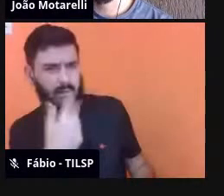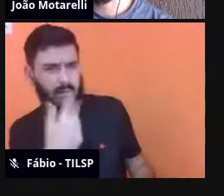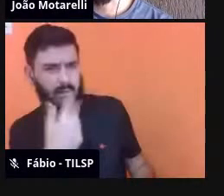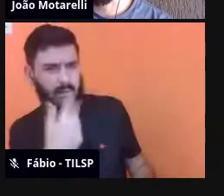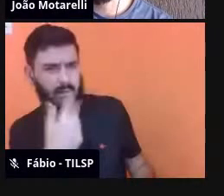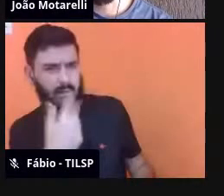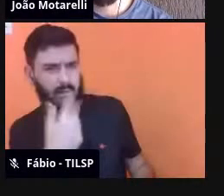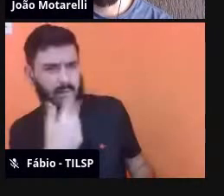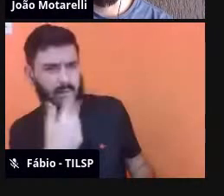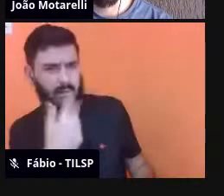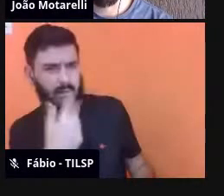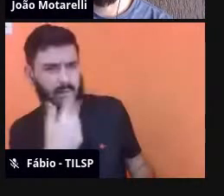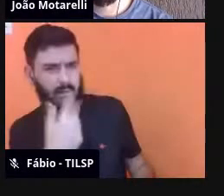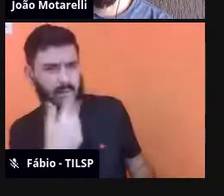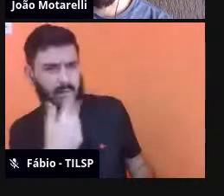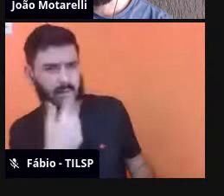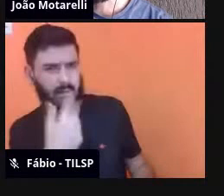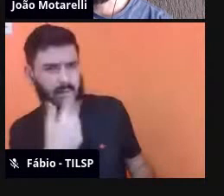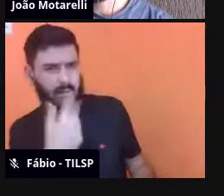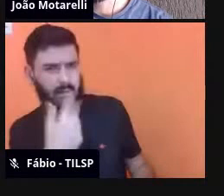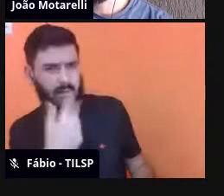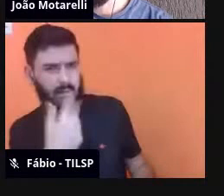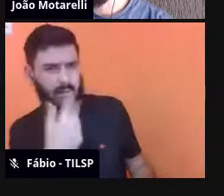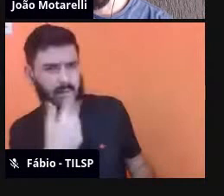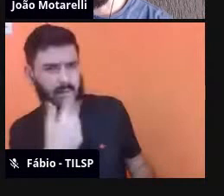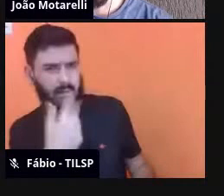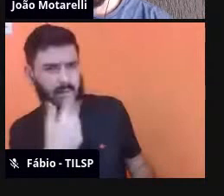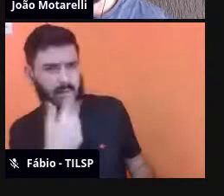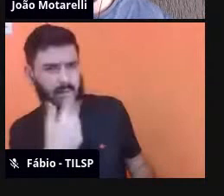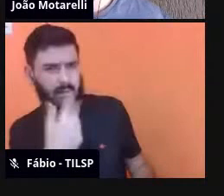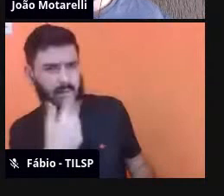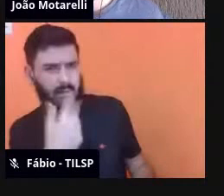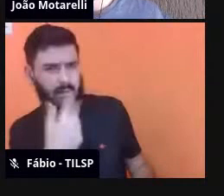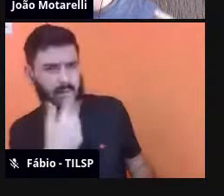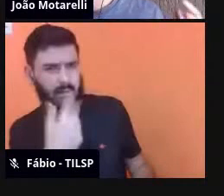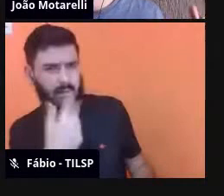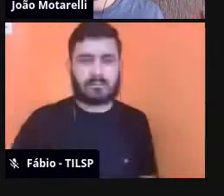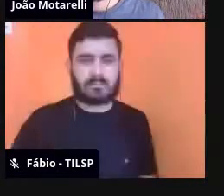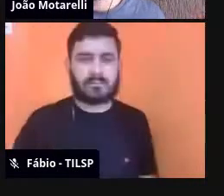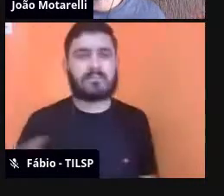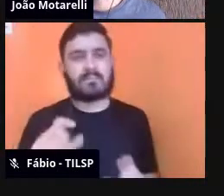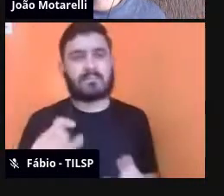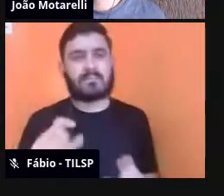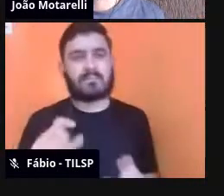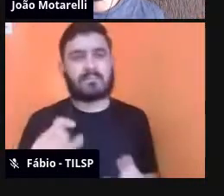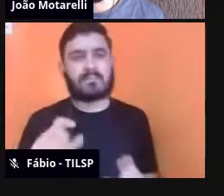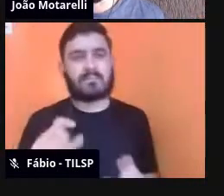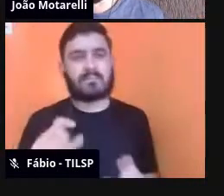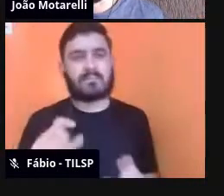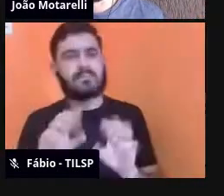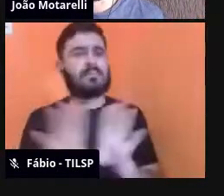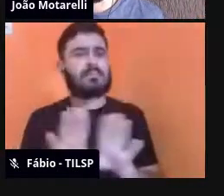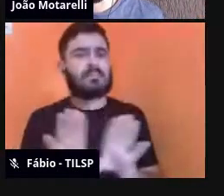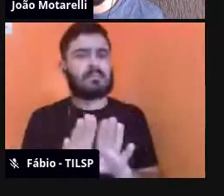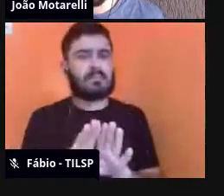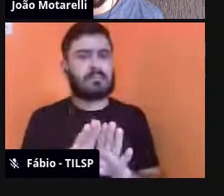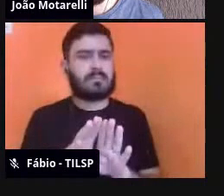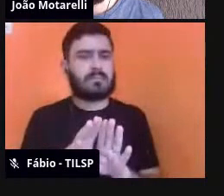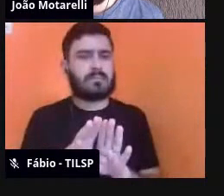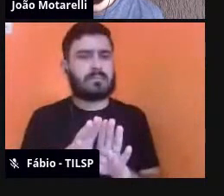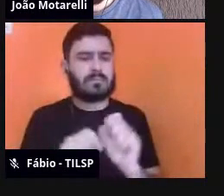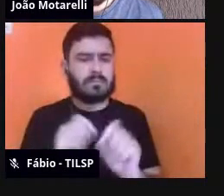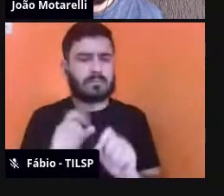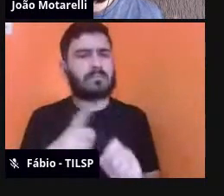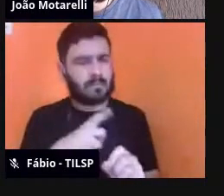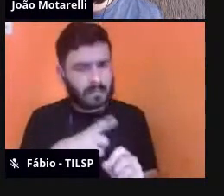transtornos mentais, que é a DSM-5. Dentro do manual é onde a gente vai ter os critérios determinantes do transtorno